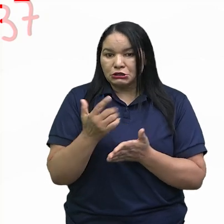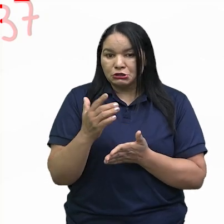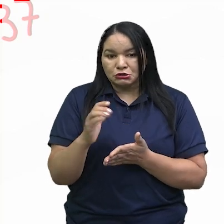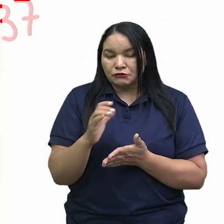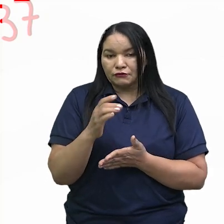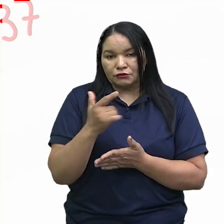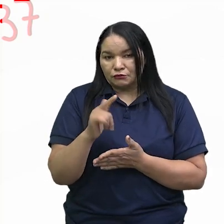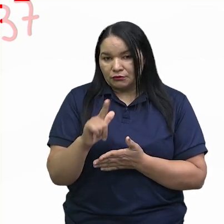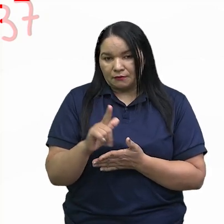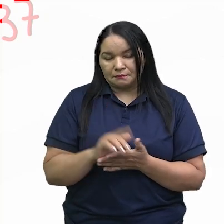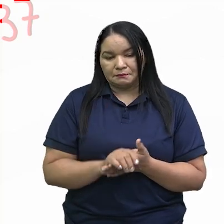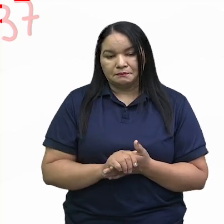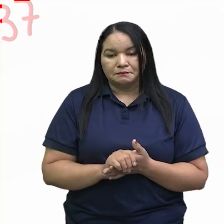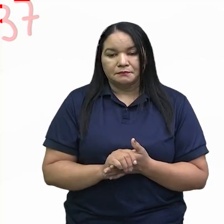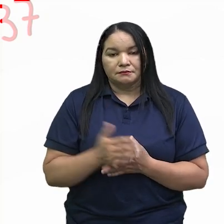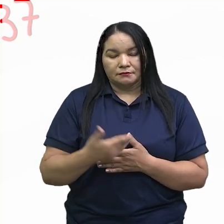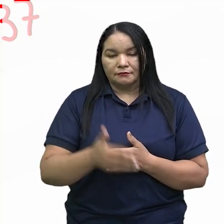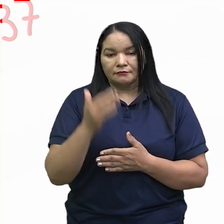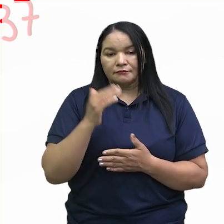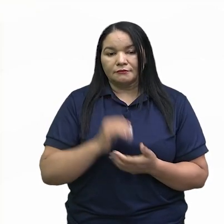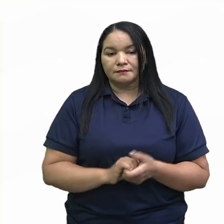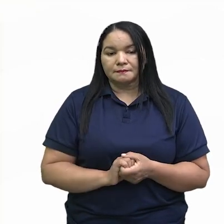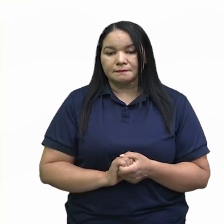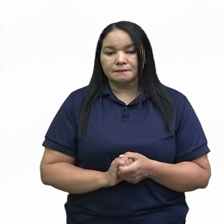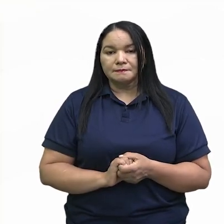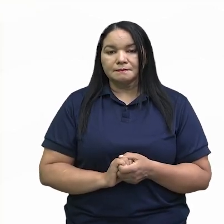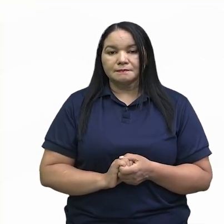científica. Perfeito? Vamos seguir em frente, então.